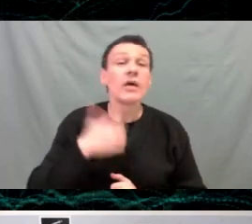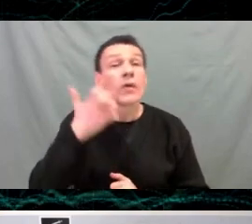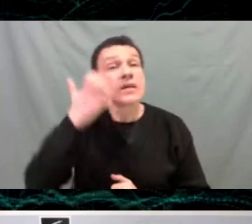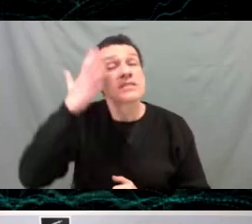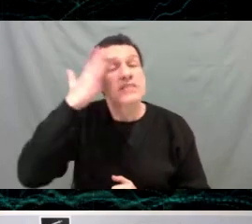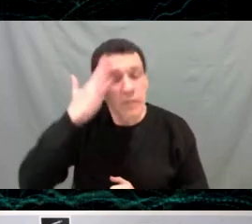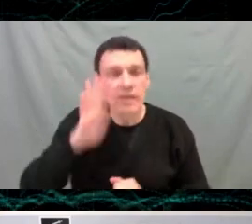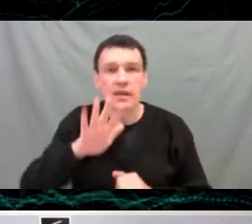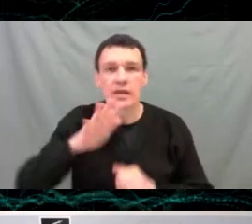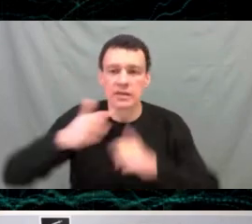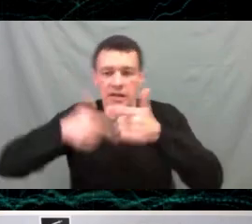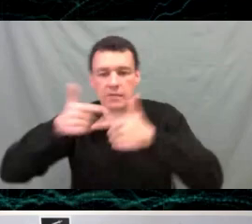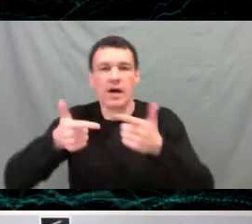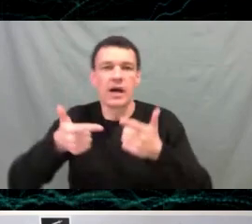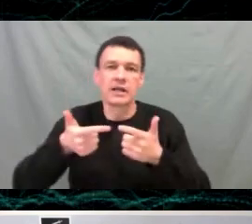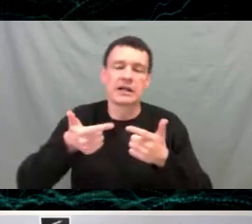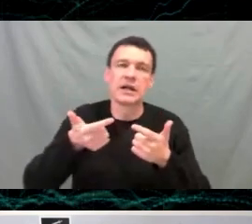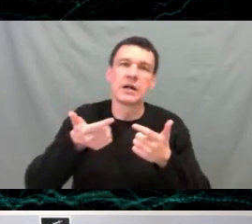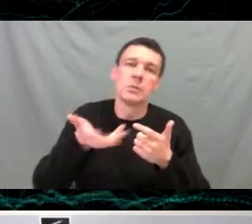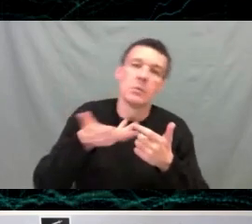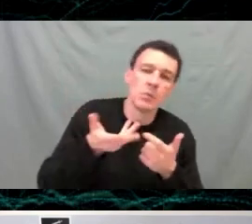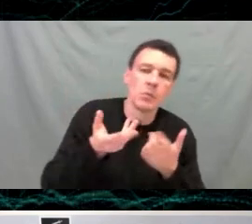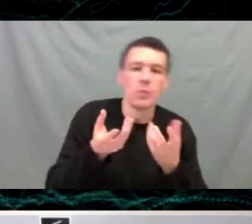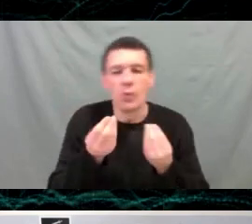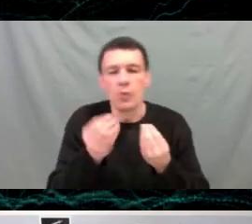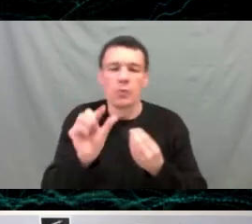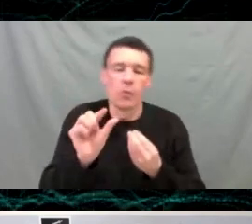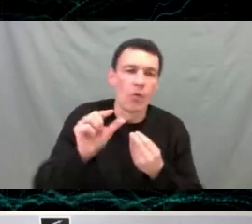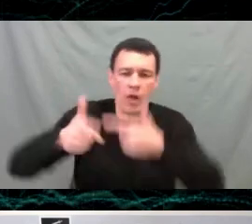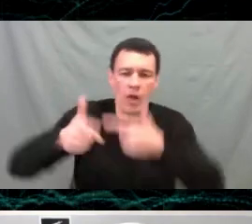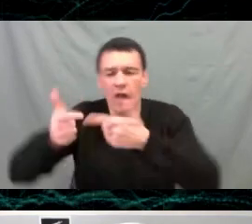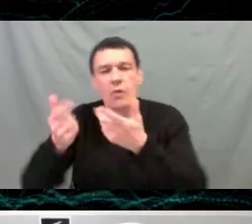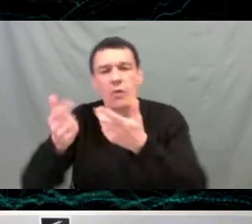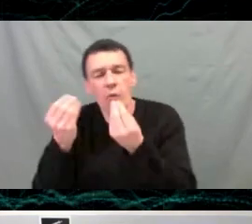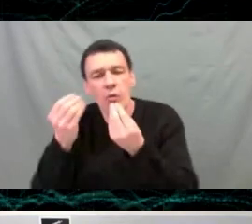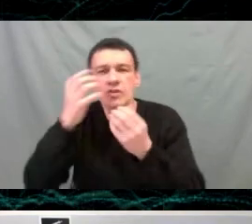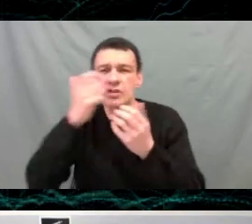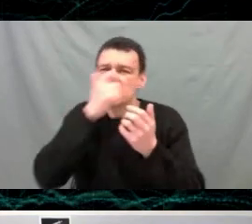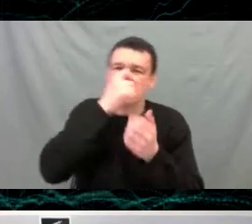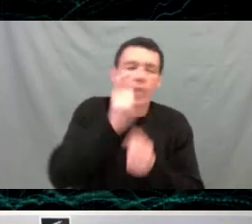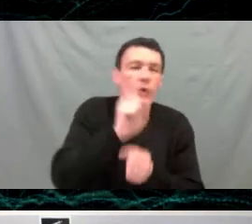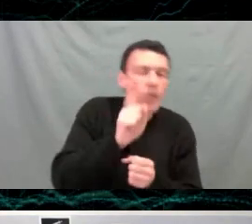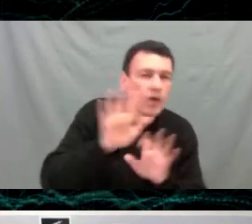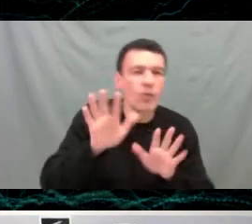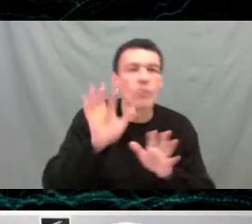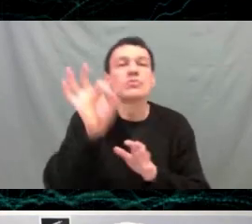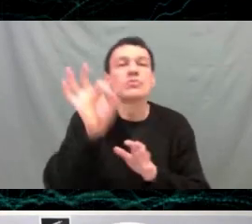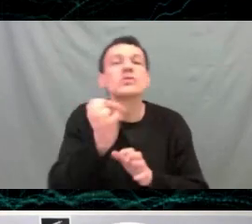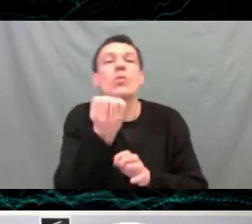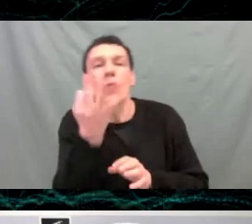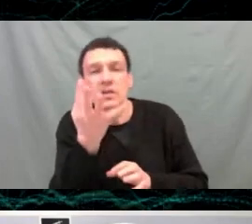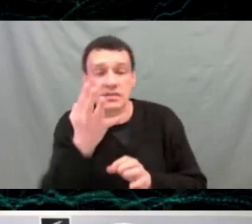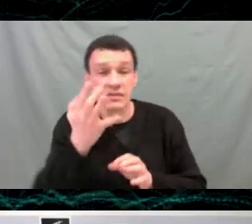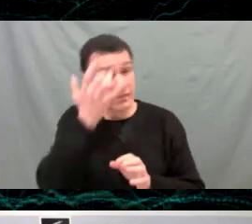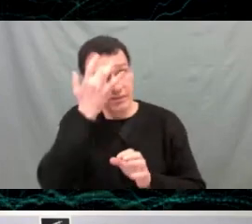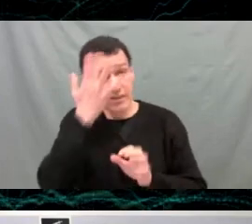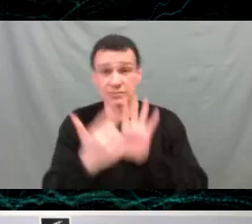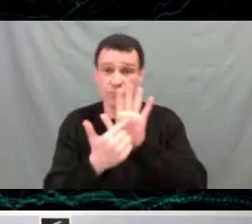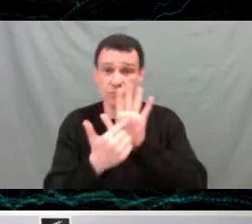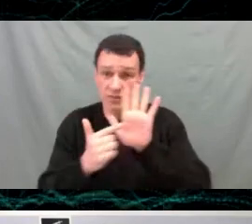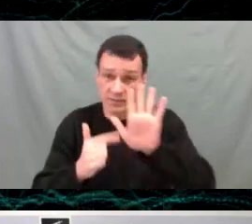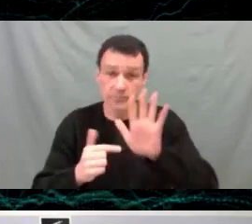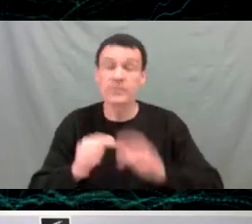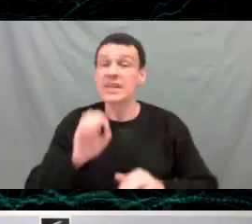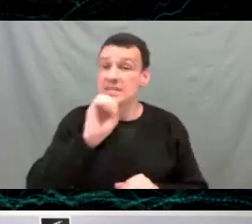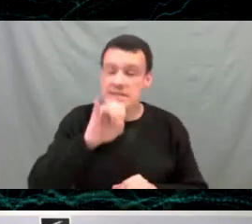aqui. Então, eu vou dar um apply aqui, ele vai filtrar para mim. Isso aqui é importante olhar. Se isso daqui tiver com altas taxas